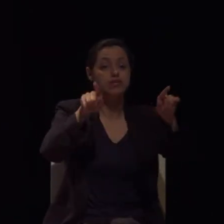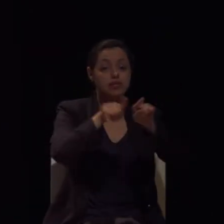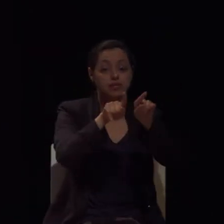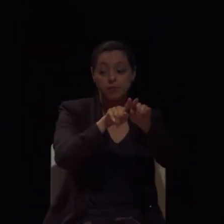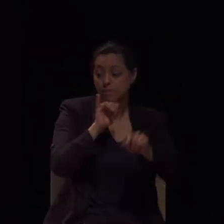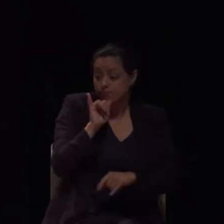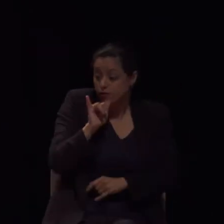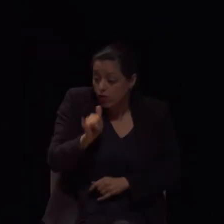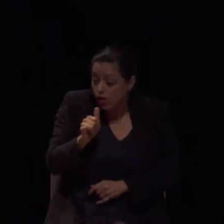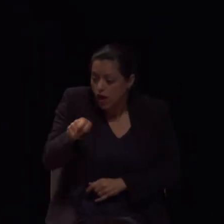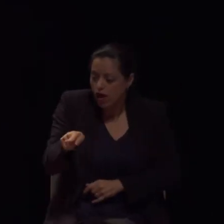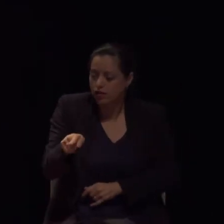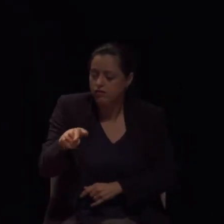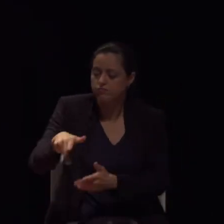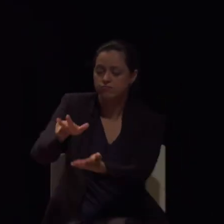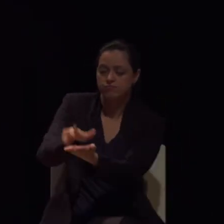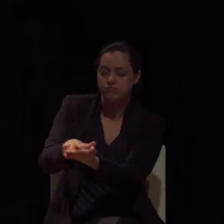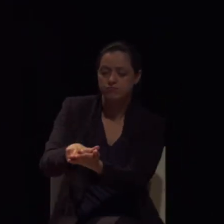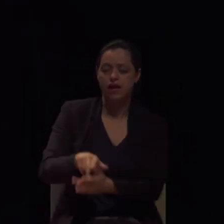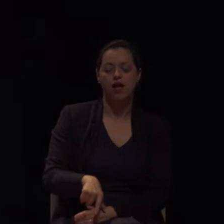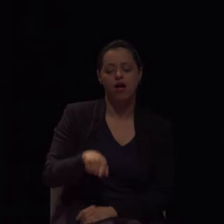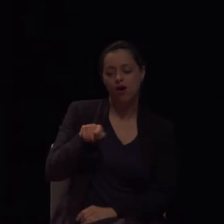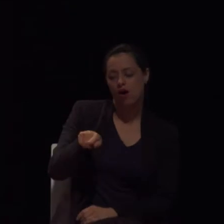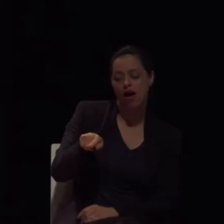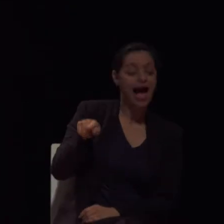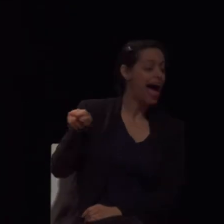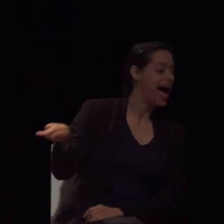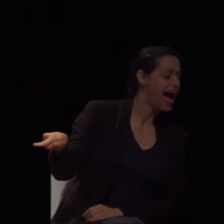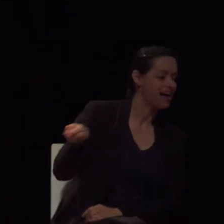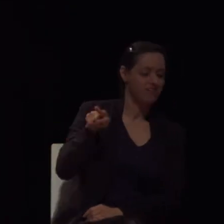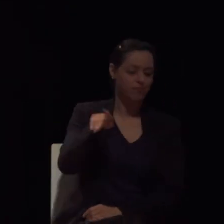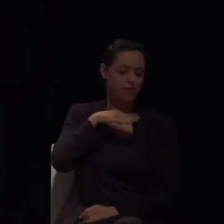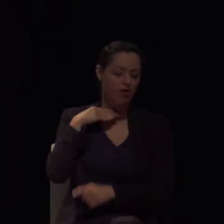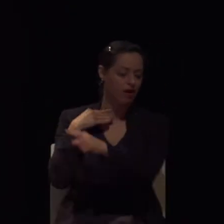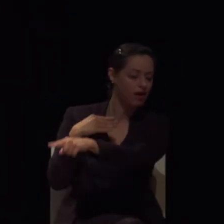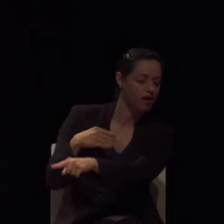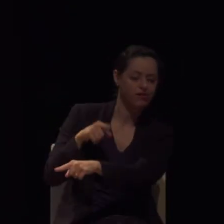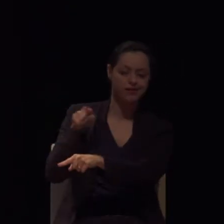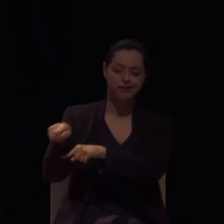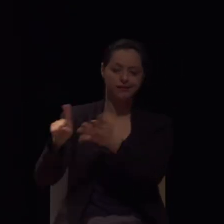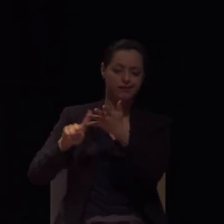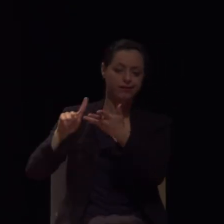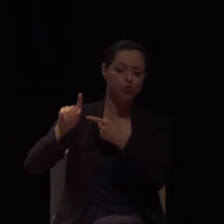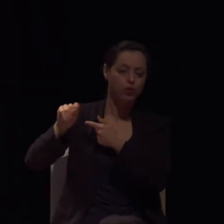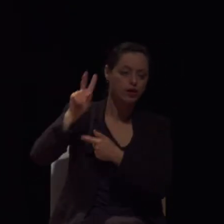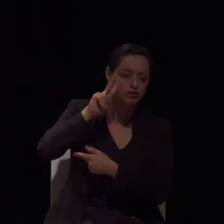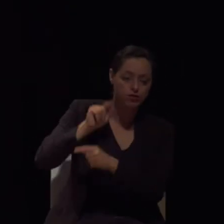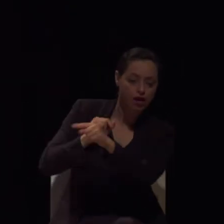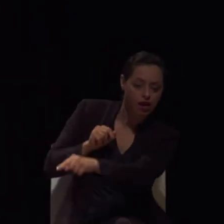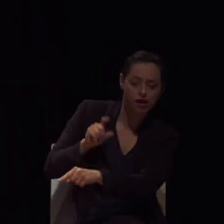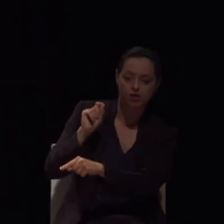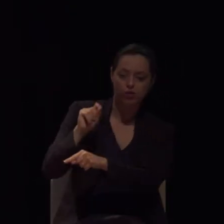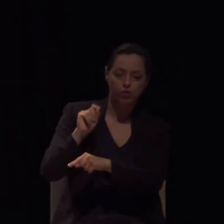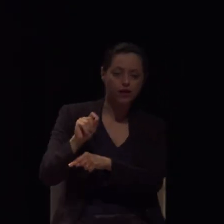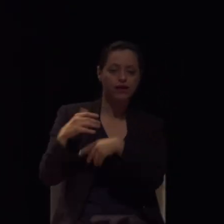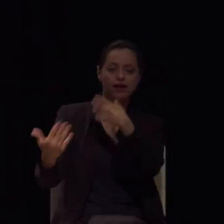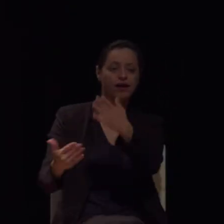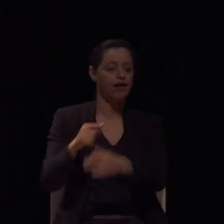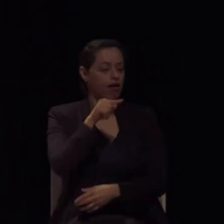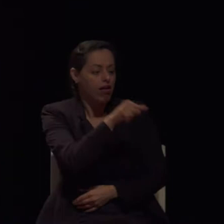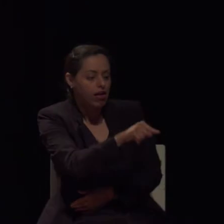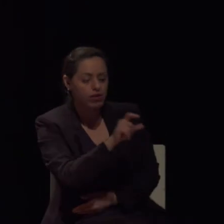então vai falar ah e dinei a filha da dona cida que era servente de escola seu manoel para coveiro do cemitério